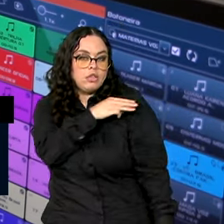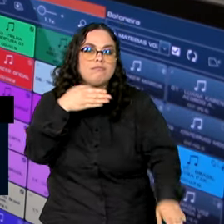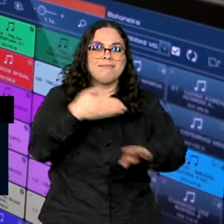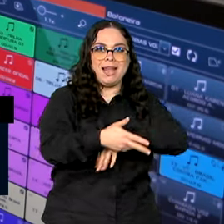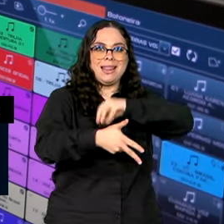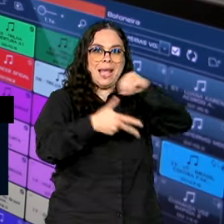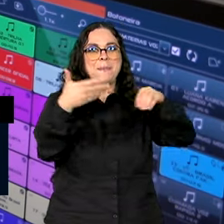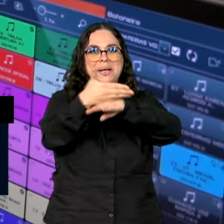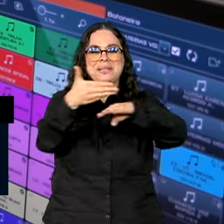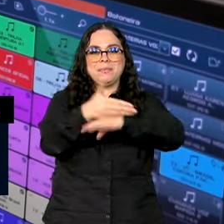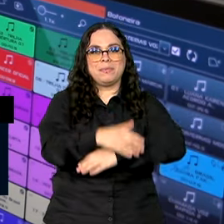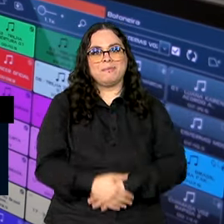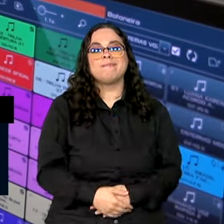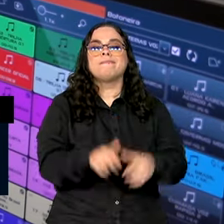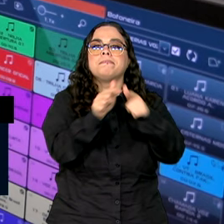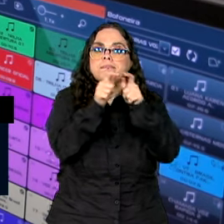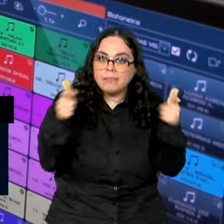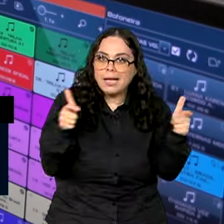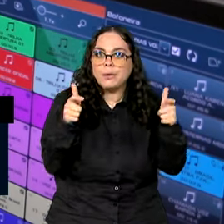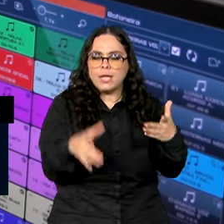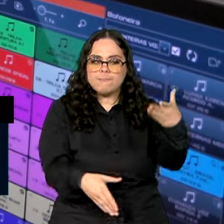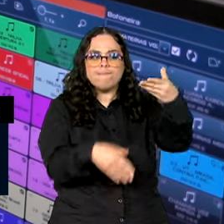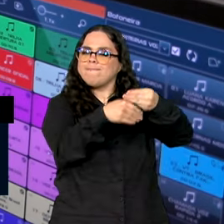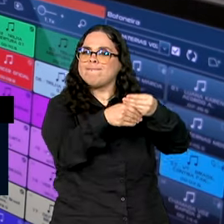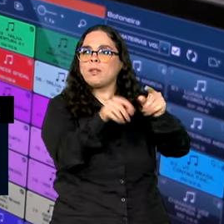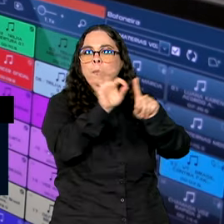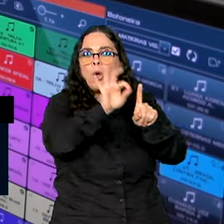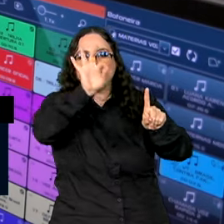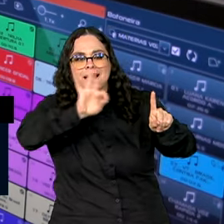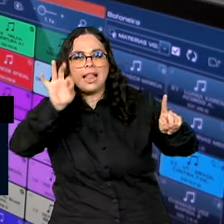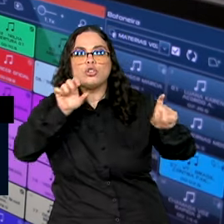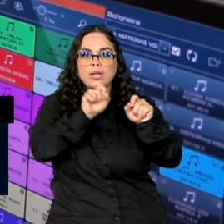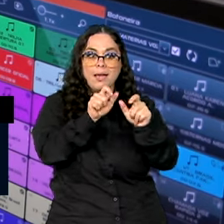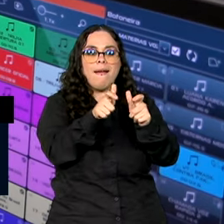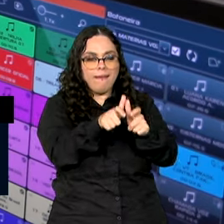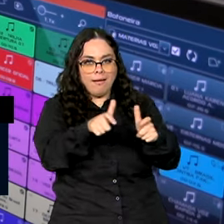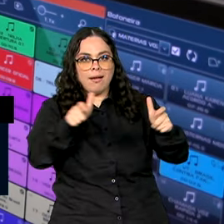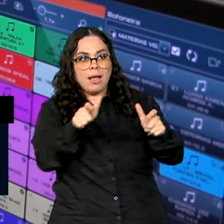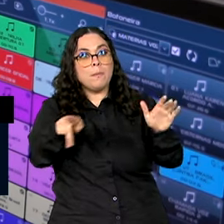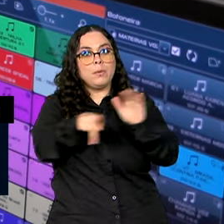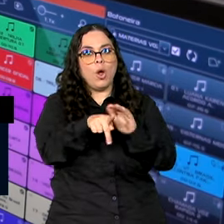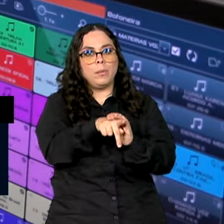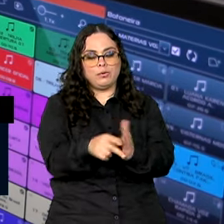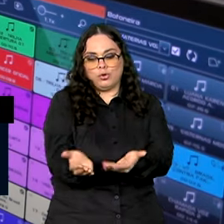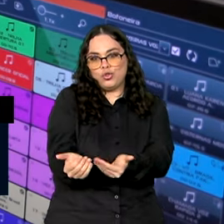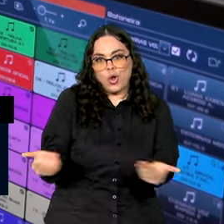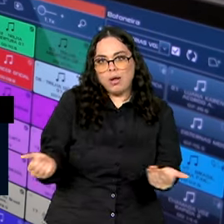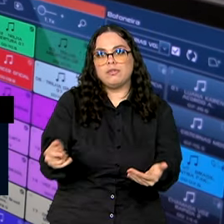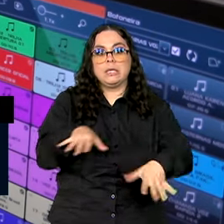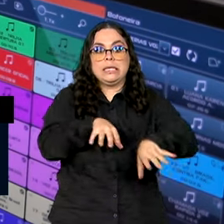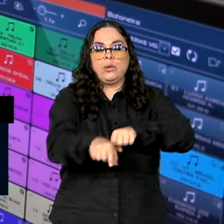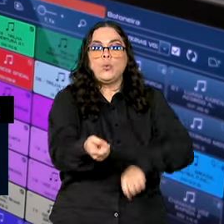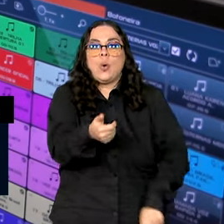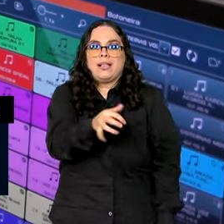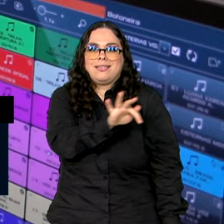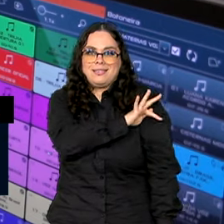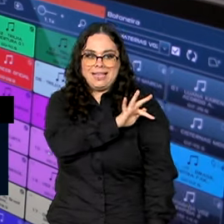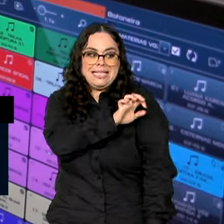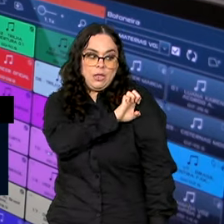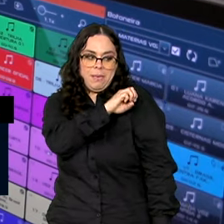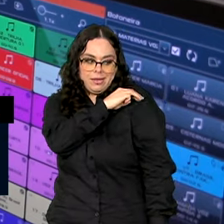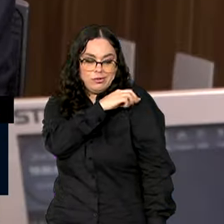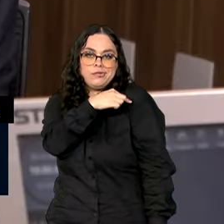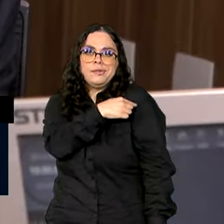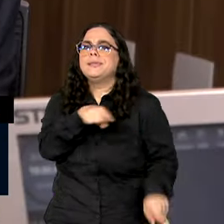exame Então acho que uma boa parte do acréscimo foi observado entre os jovens que estão concluindo o ensino médio e também entre